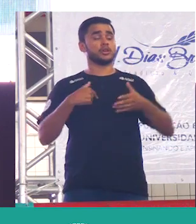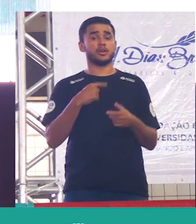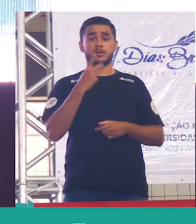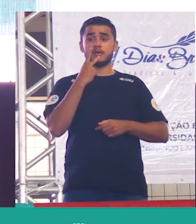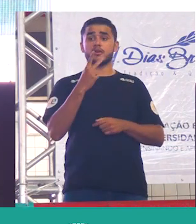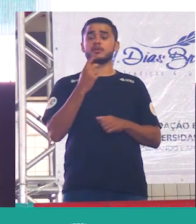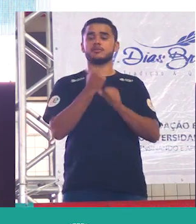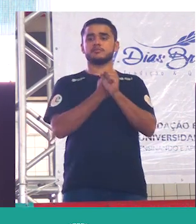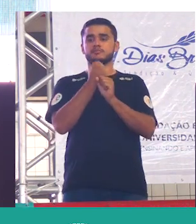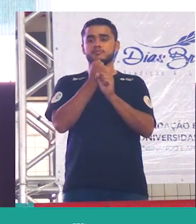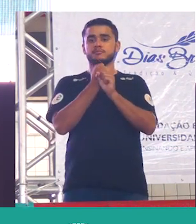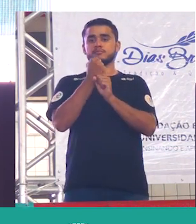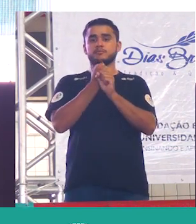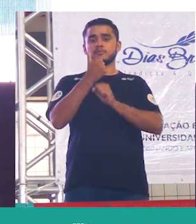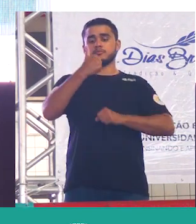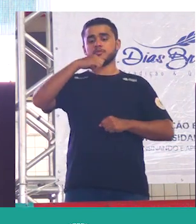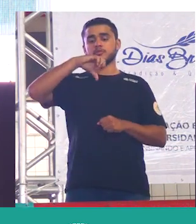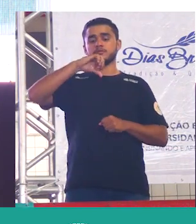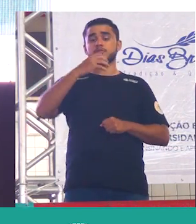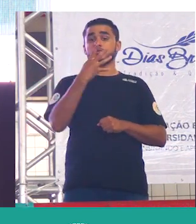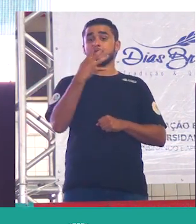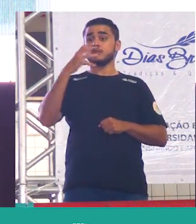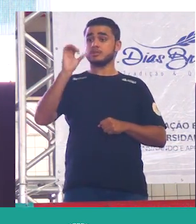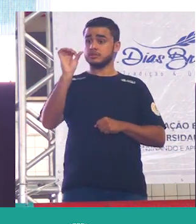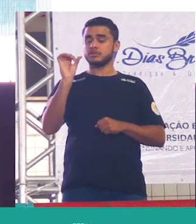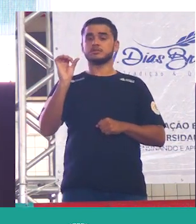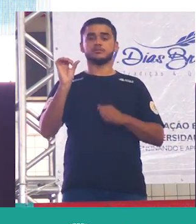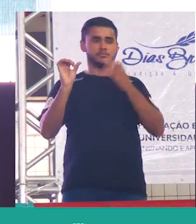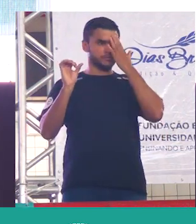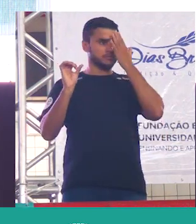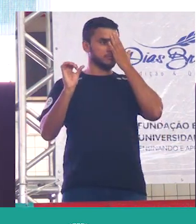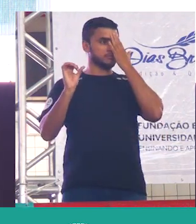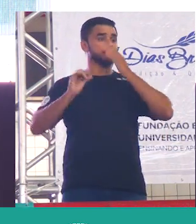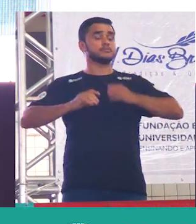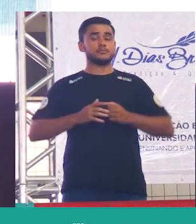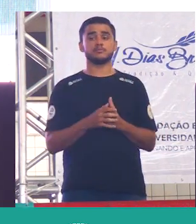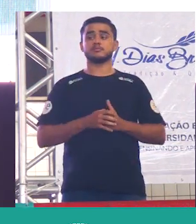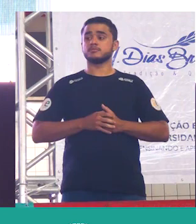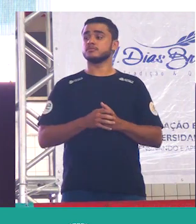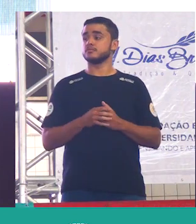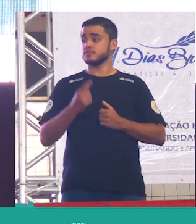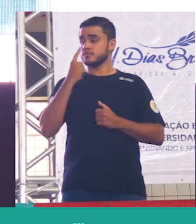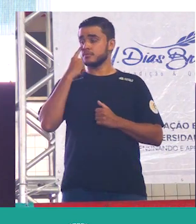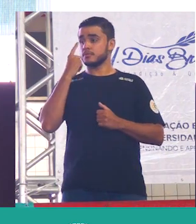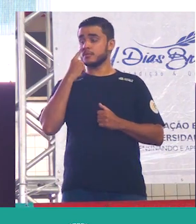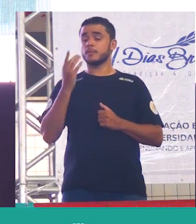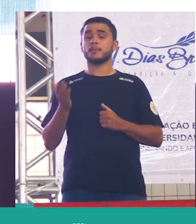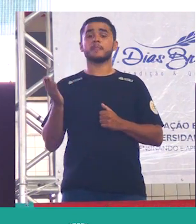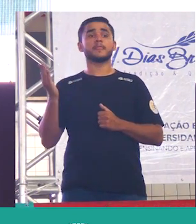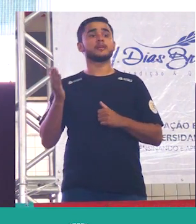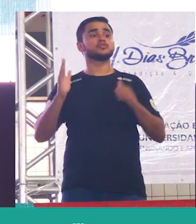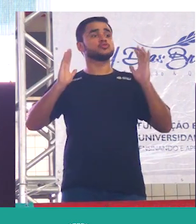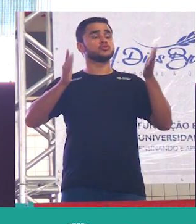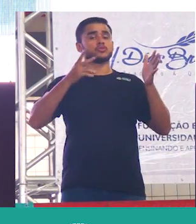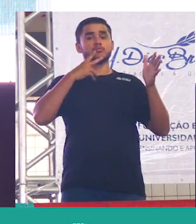que é a de 1946. Então, pessoal, eleições foram